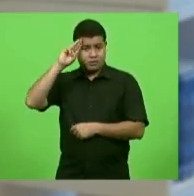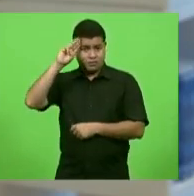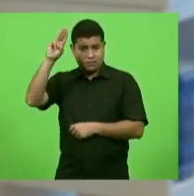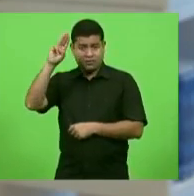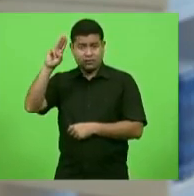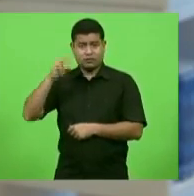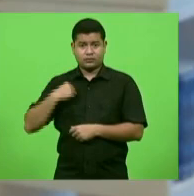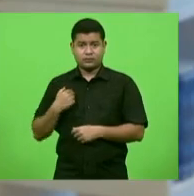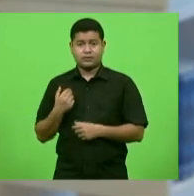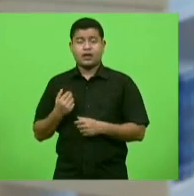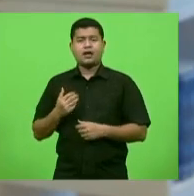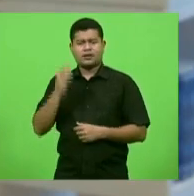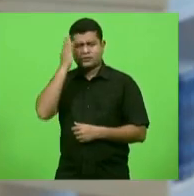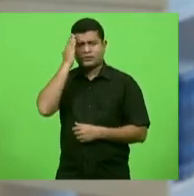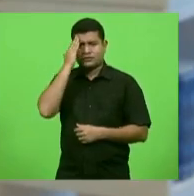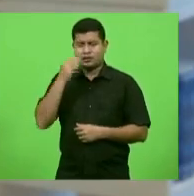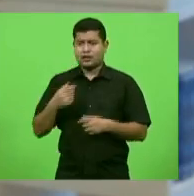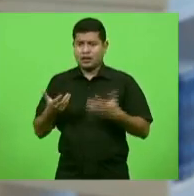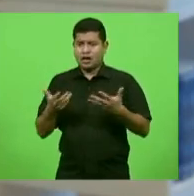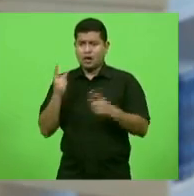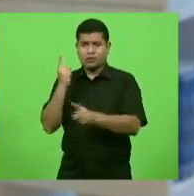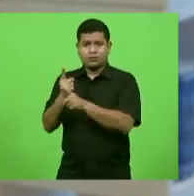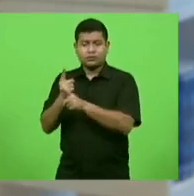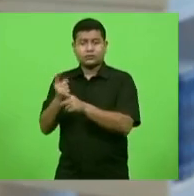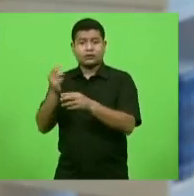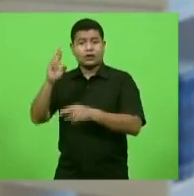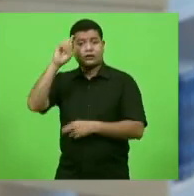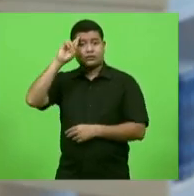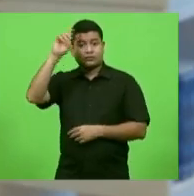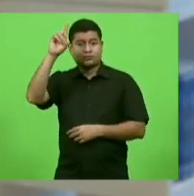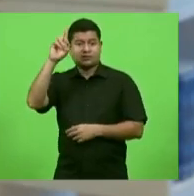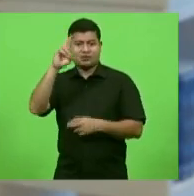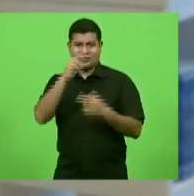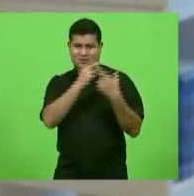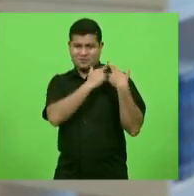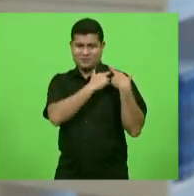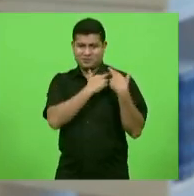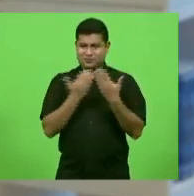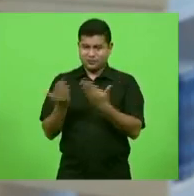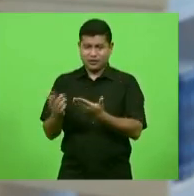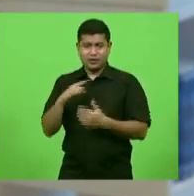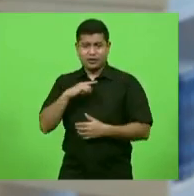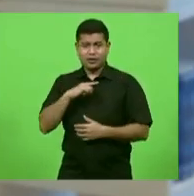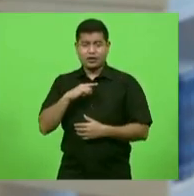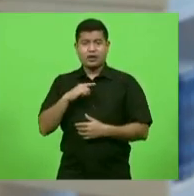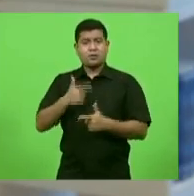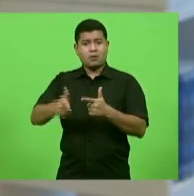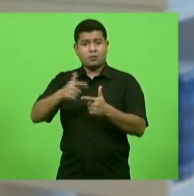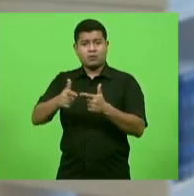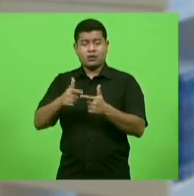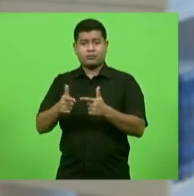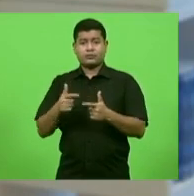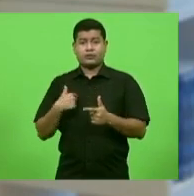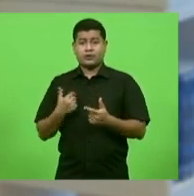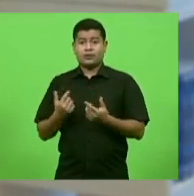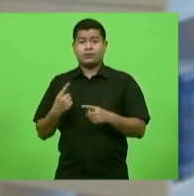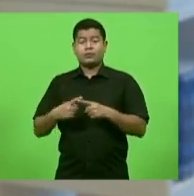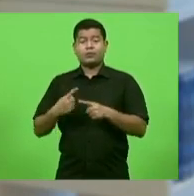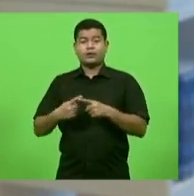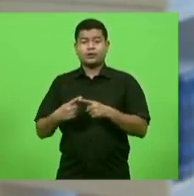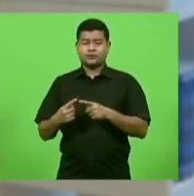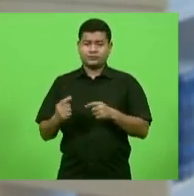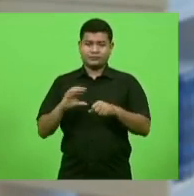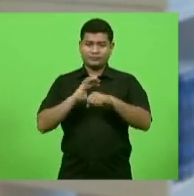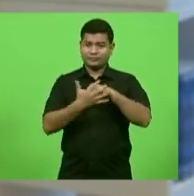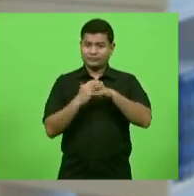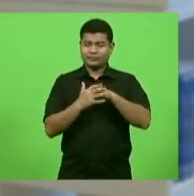busque um responsável pelo problema maior. Afeta a própria pandemia e suas dramáticas consequências, vivenciada em